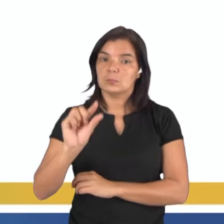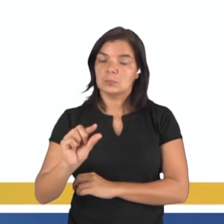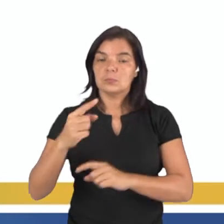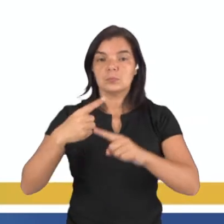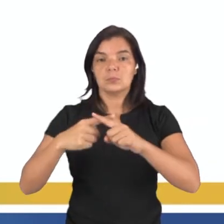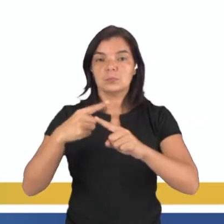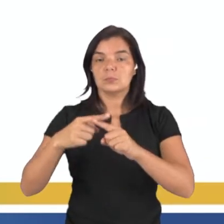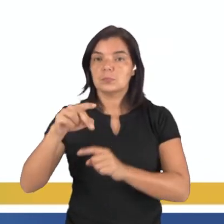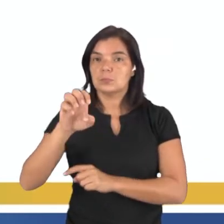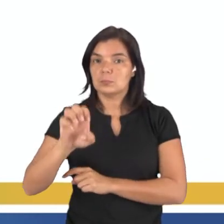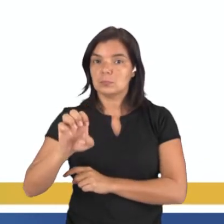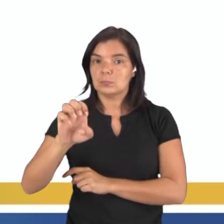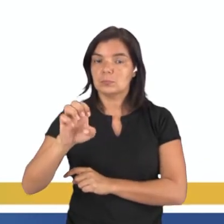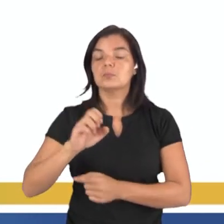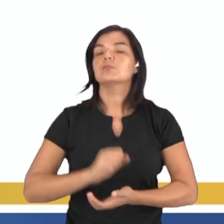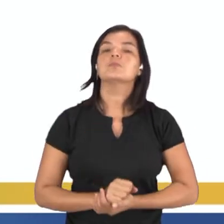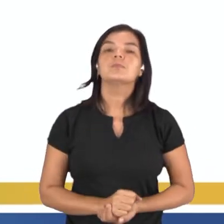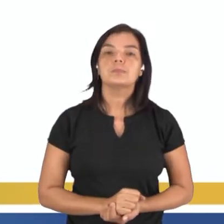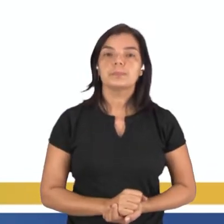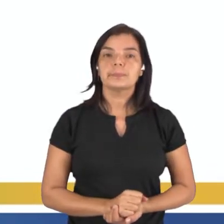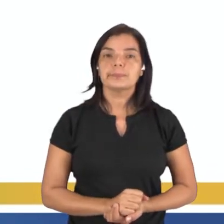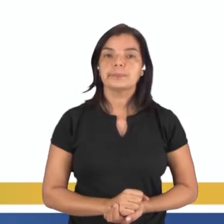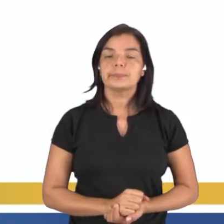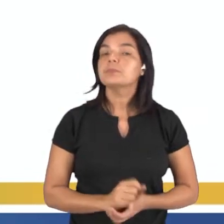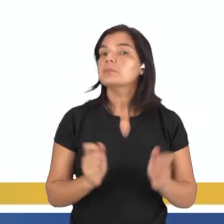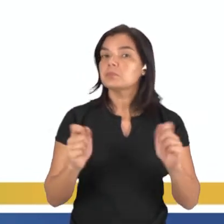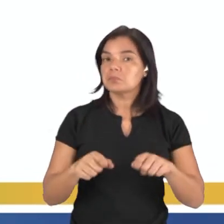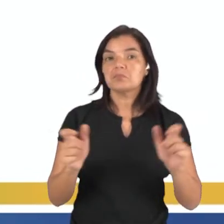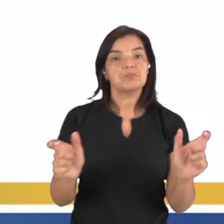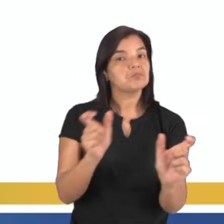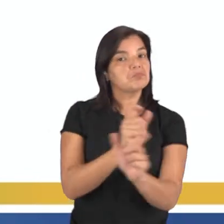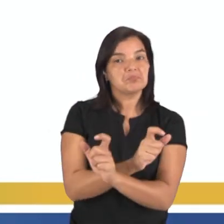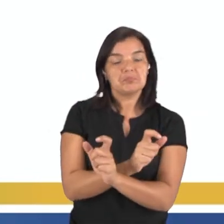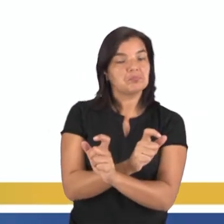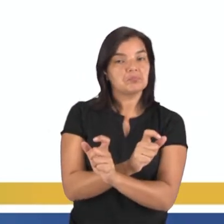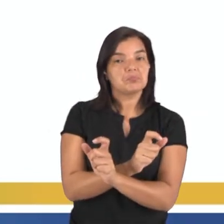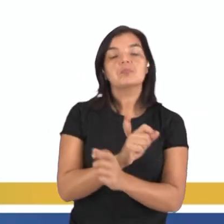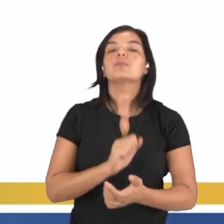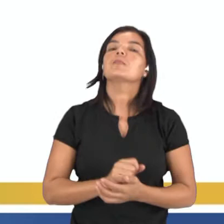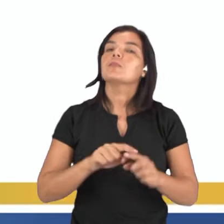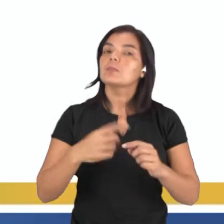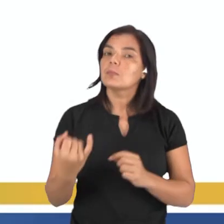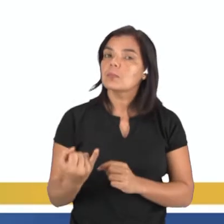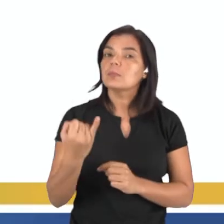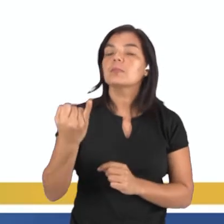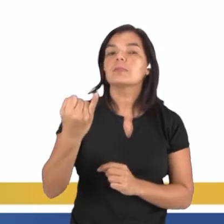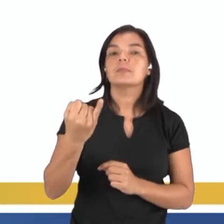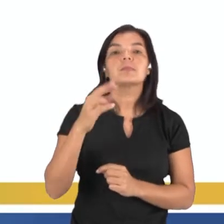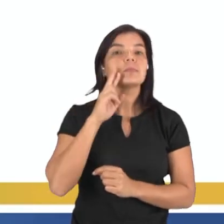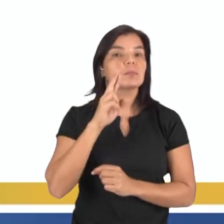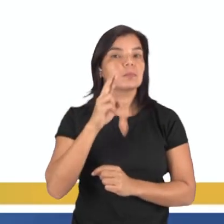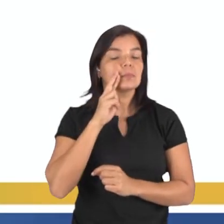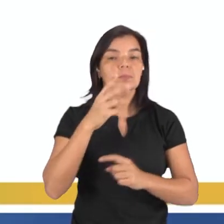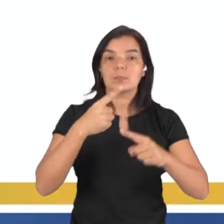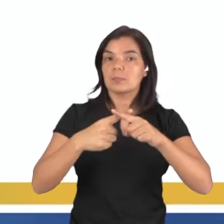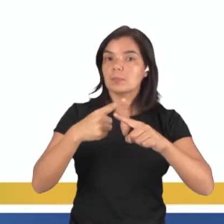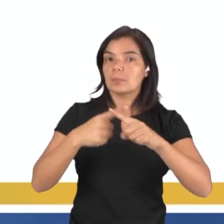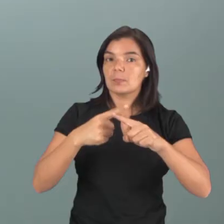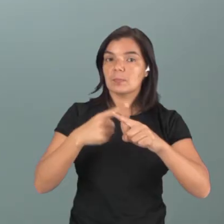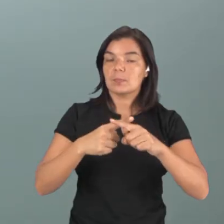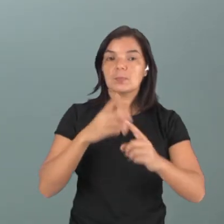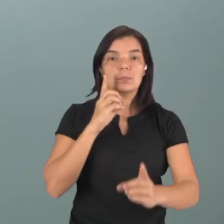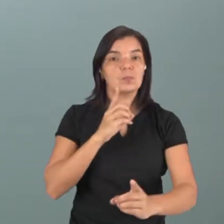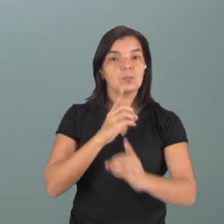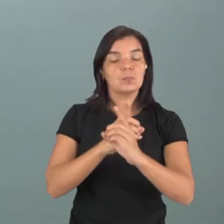Dzinho vezes E. Pode ser invertido E vezes D. O importante é a gente fazer essa multiplicação